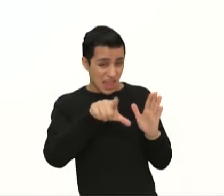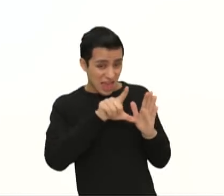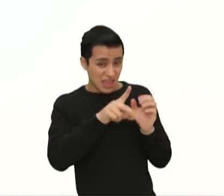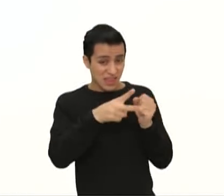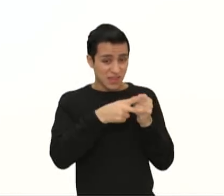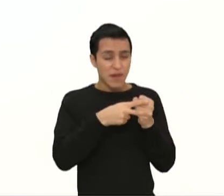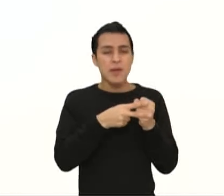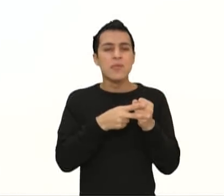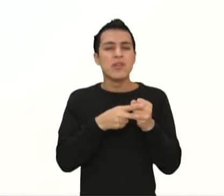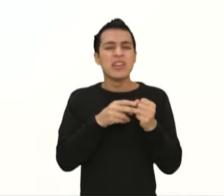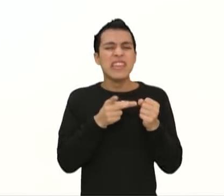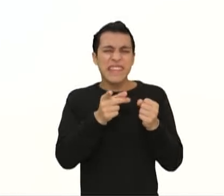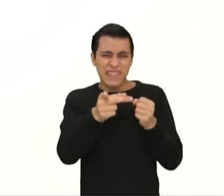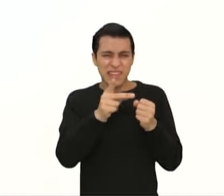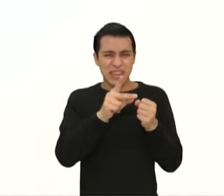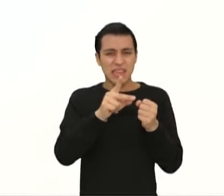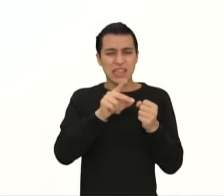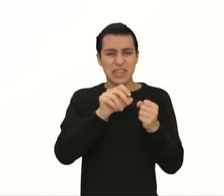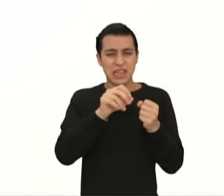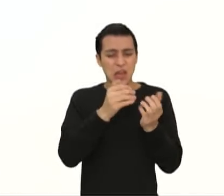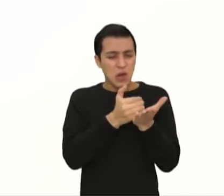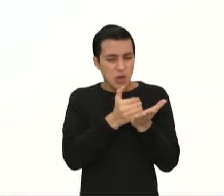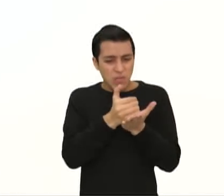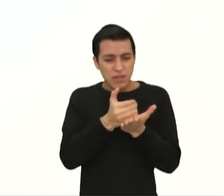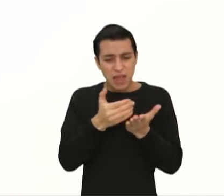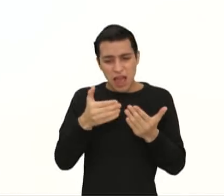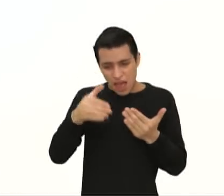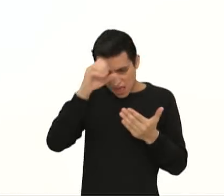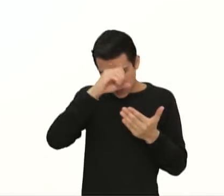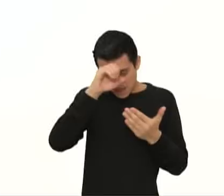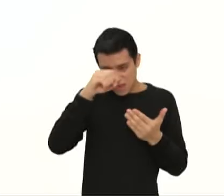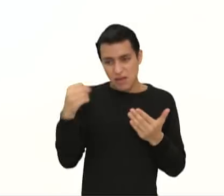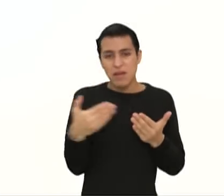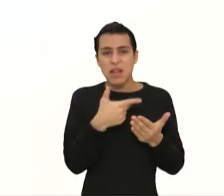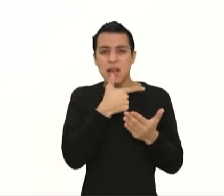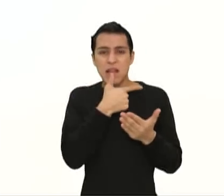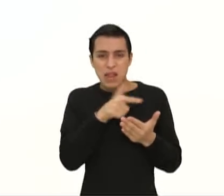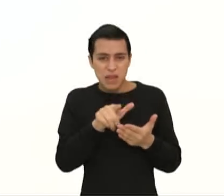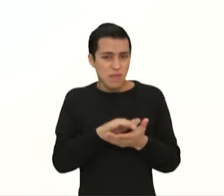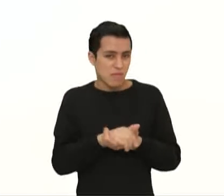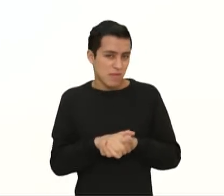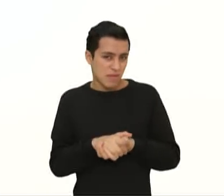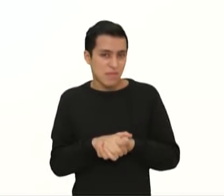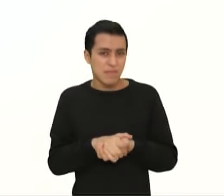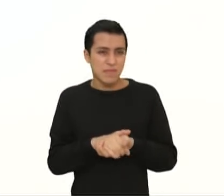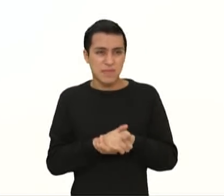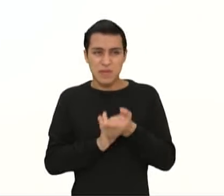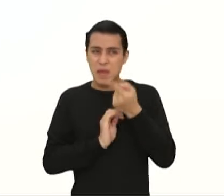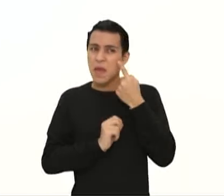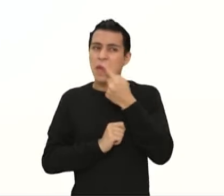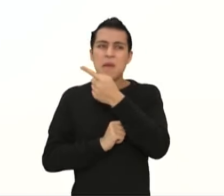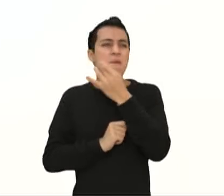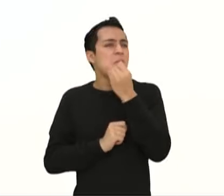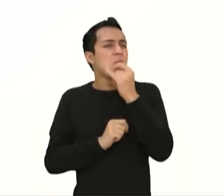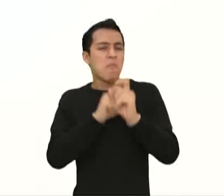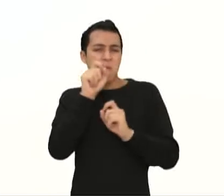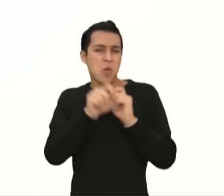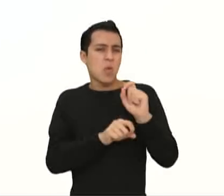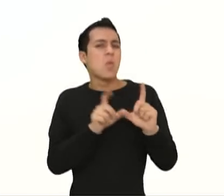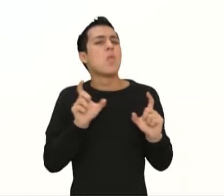no infinitivo, comecei a aprender uma nova língua, certo? Esse exemplo nós